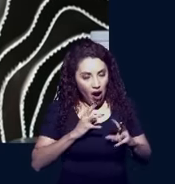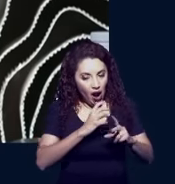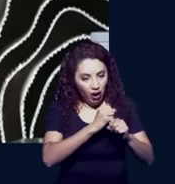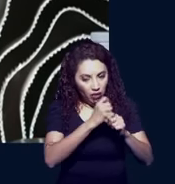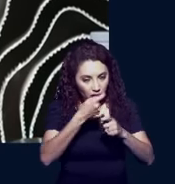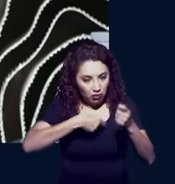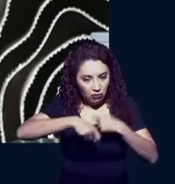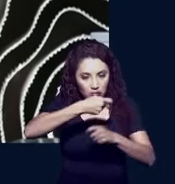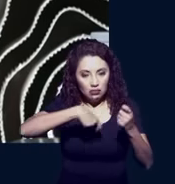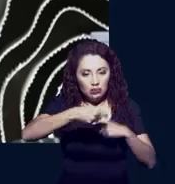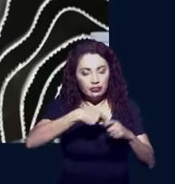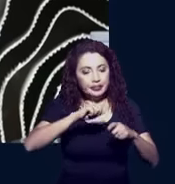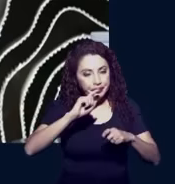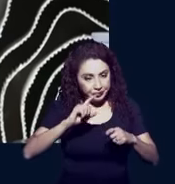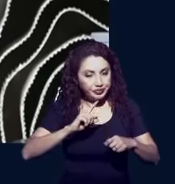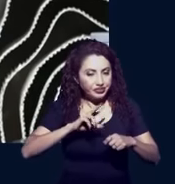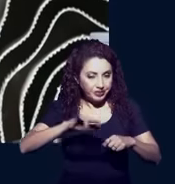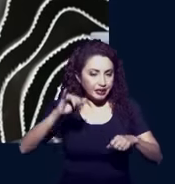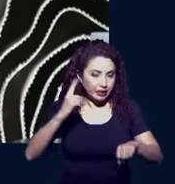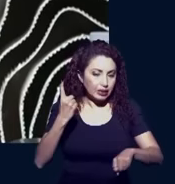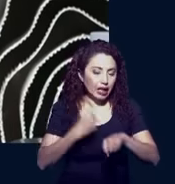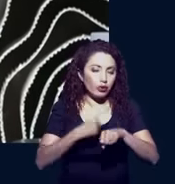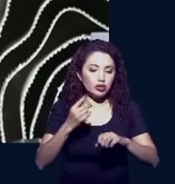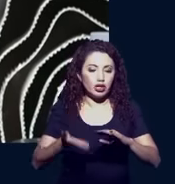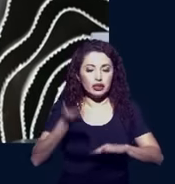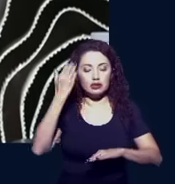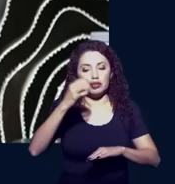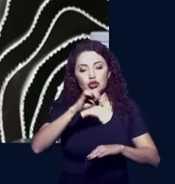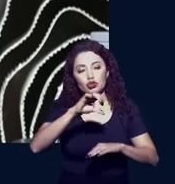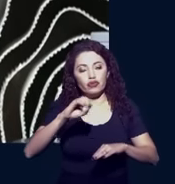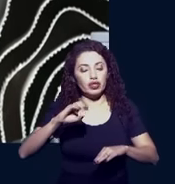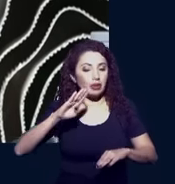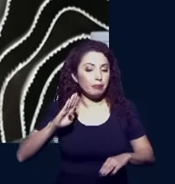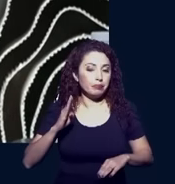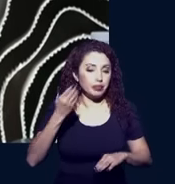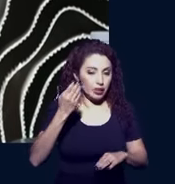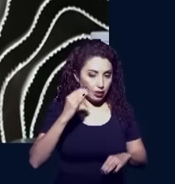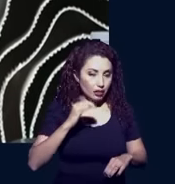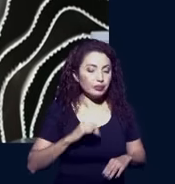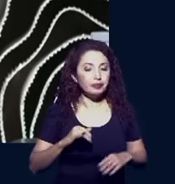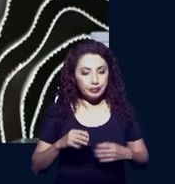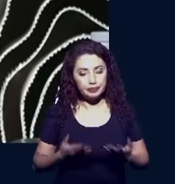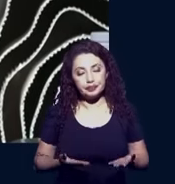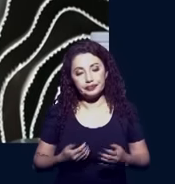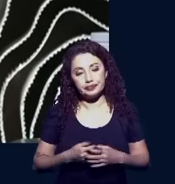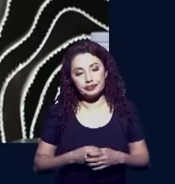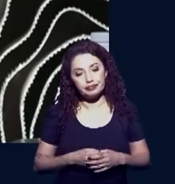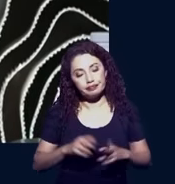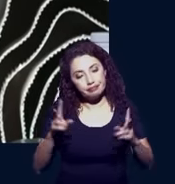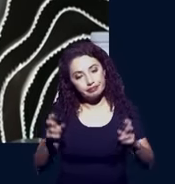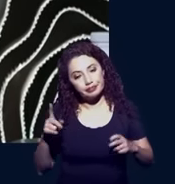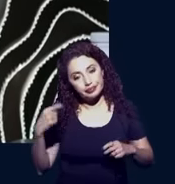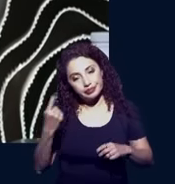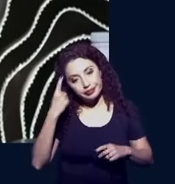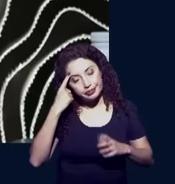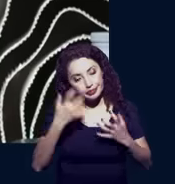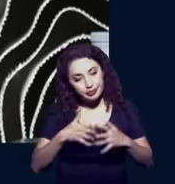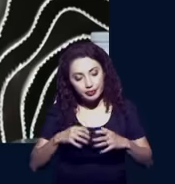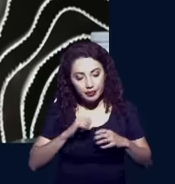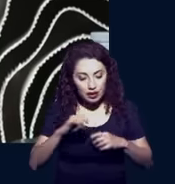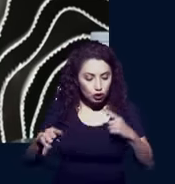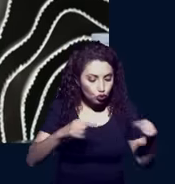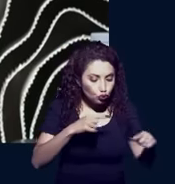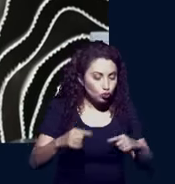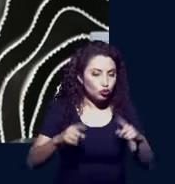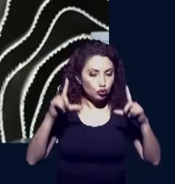eh o rec de acima de 90 bilhões mas um ponto só pra gente pensar é bom se a gente tá discutindo aqui a redução da